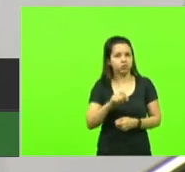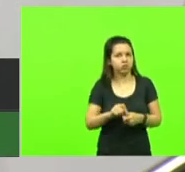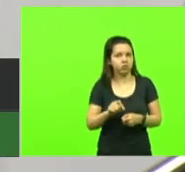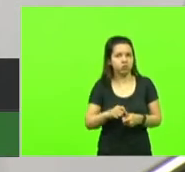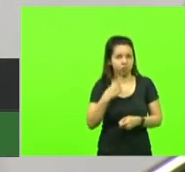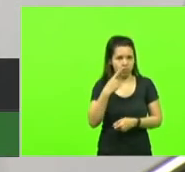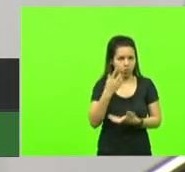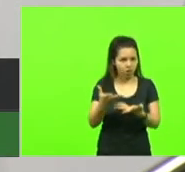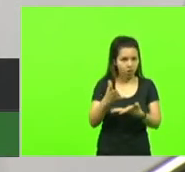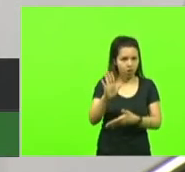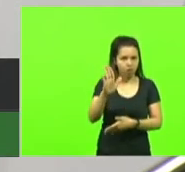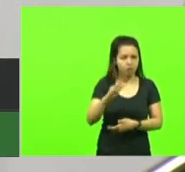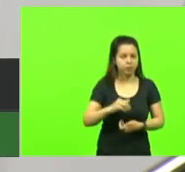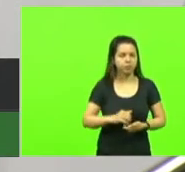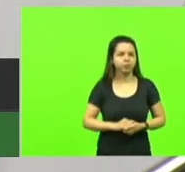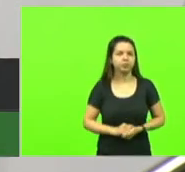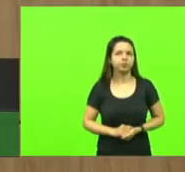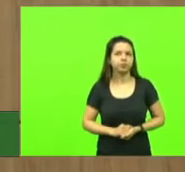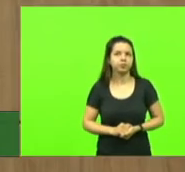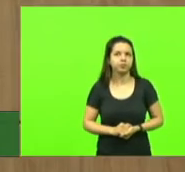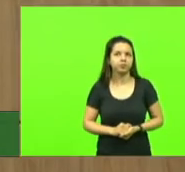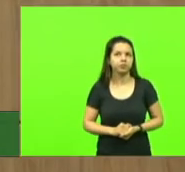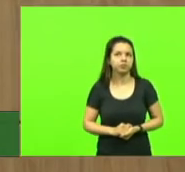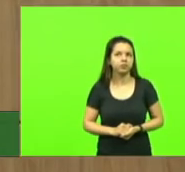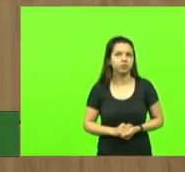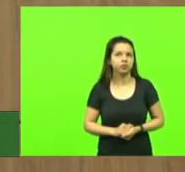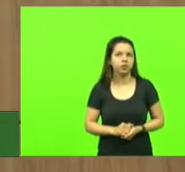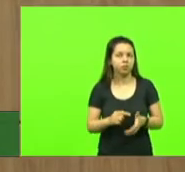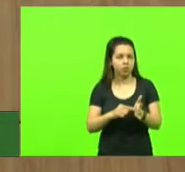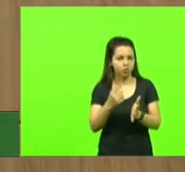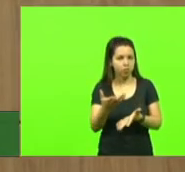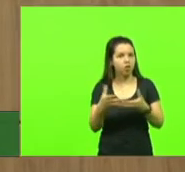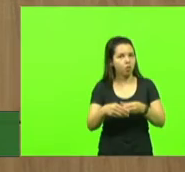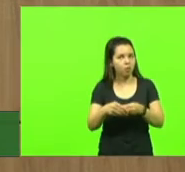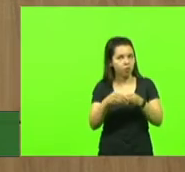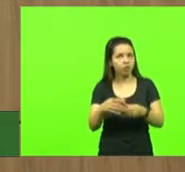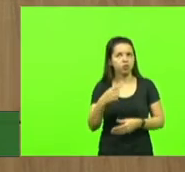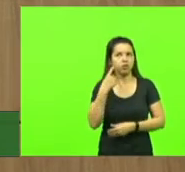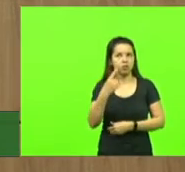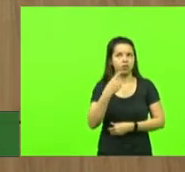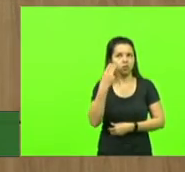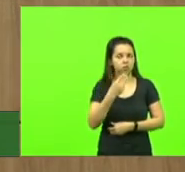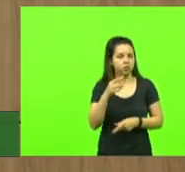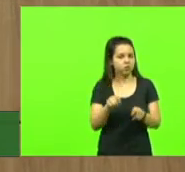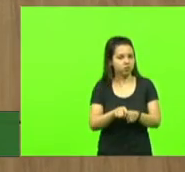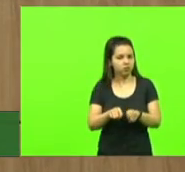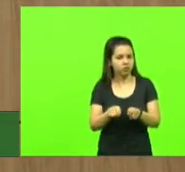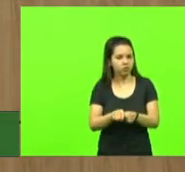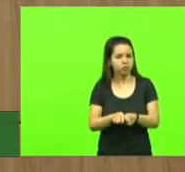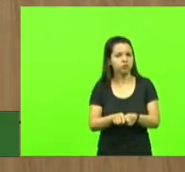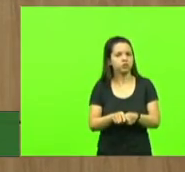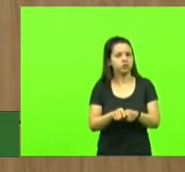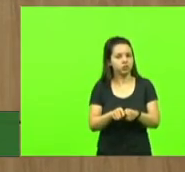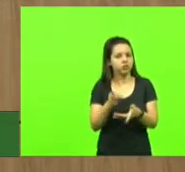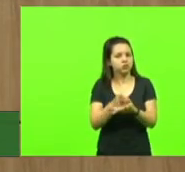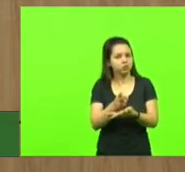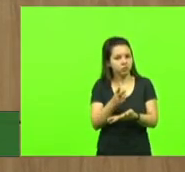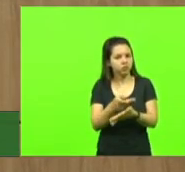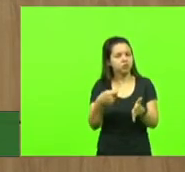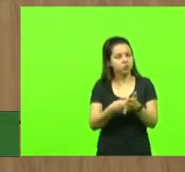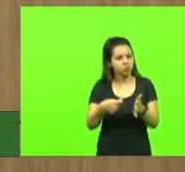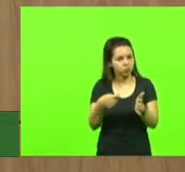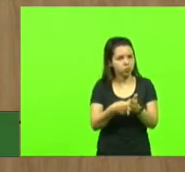deputado? Por favor. Quero... Primeiro, cumprimentar o deputado Márcio, que também sempre na luta de frente aí com relação aos